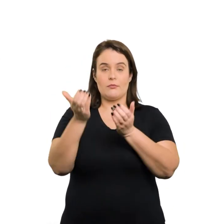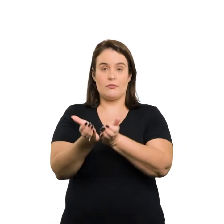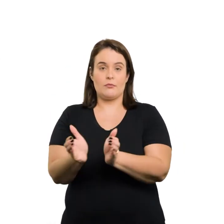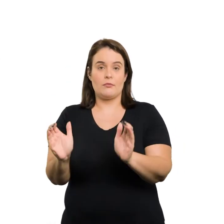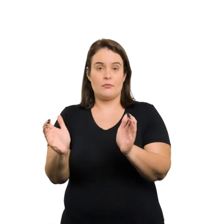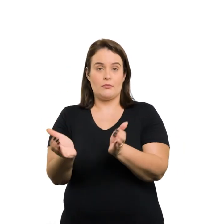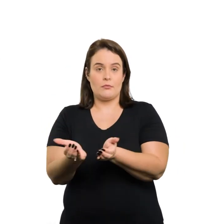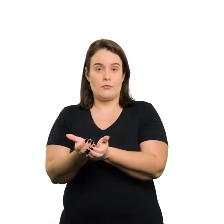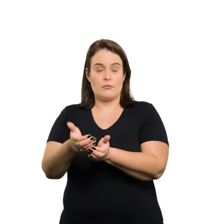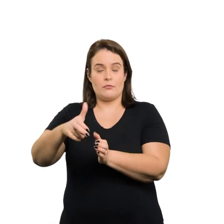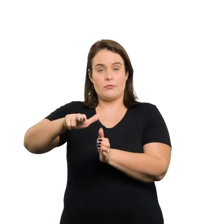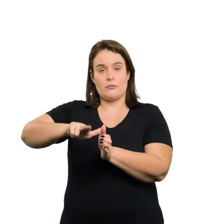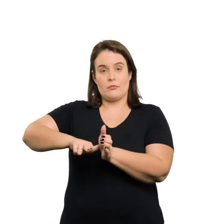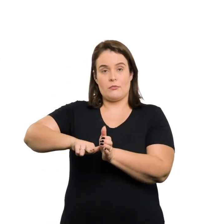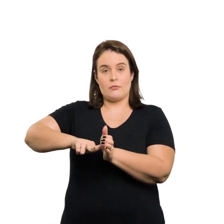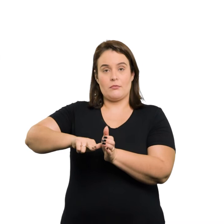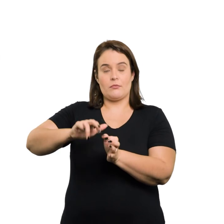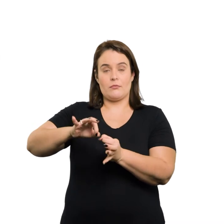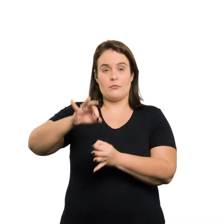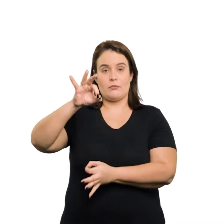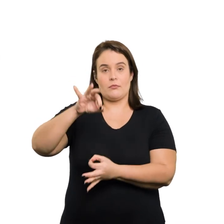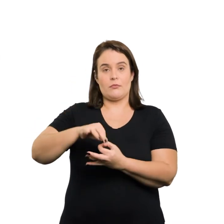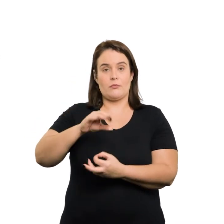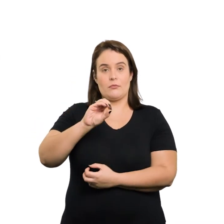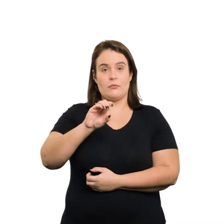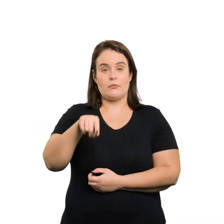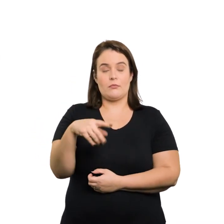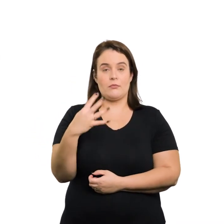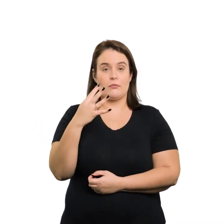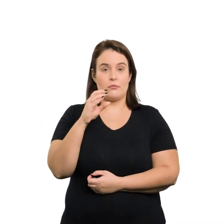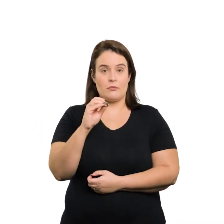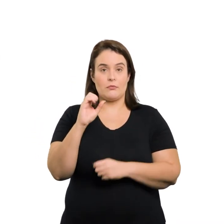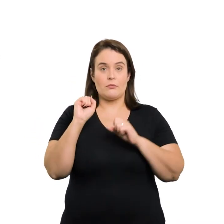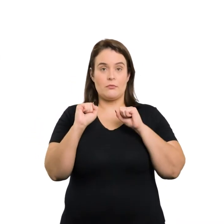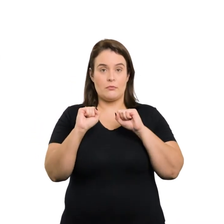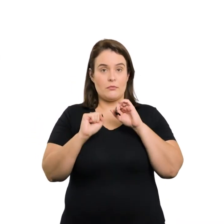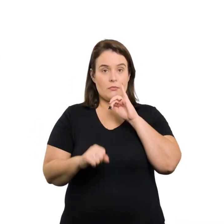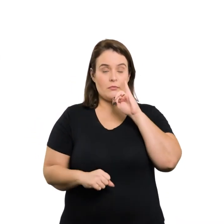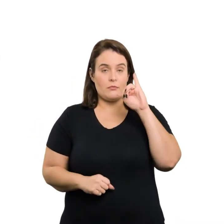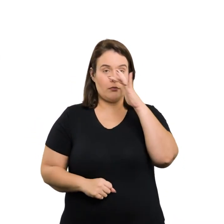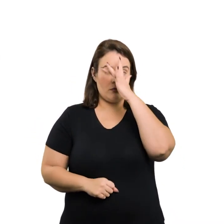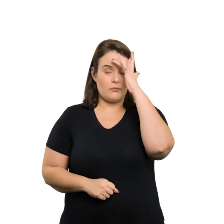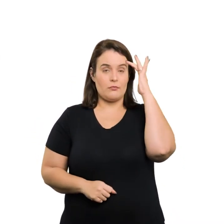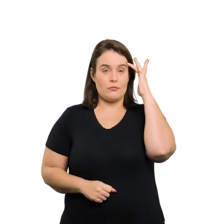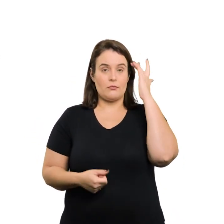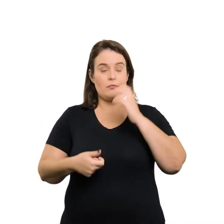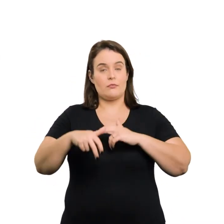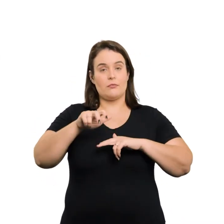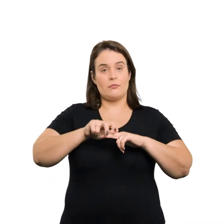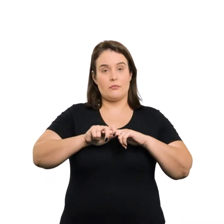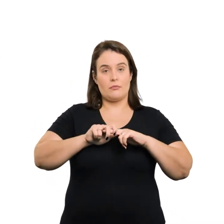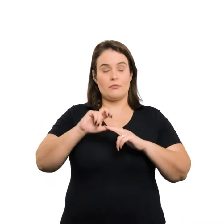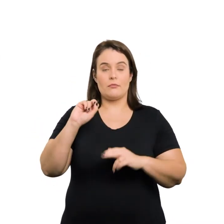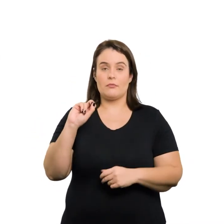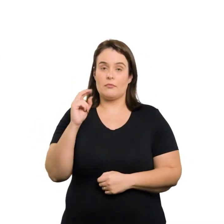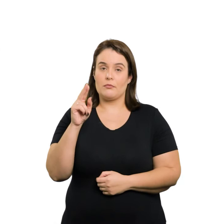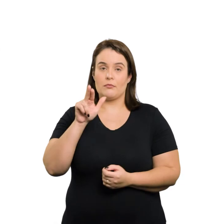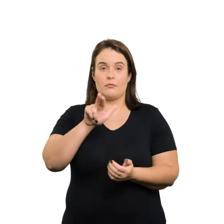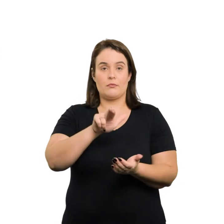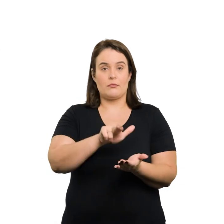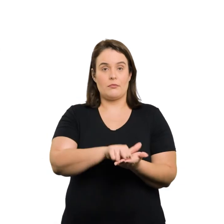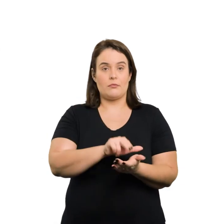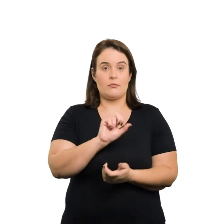banheira, na altura de 0,40 metro do piso, para que possa ser acionado por uma pessoa sentada